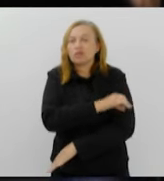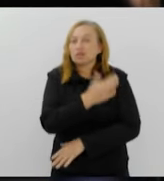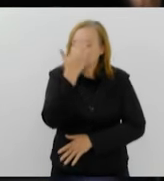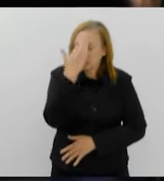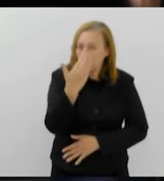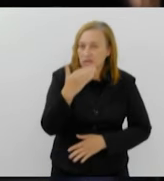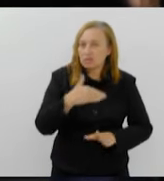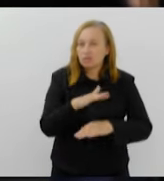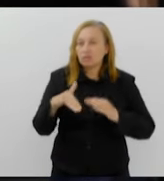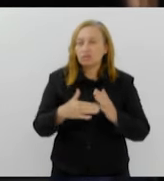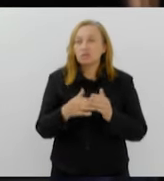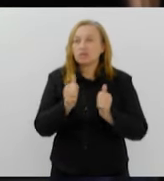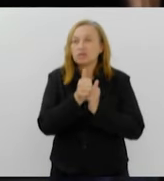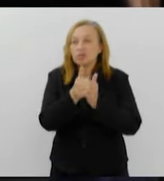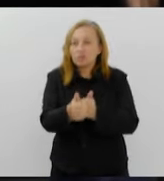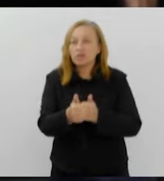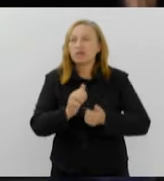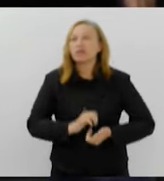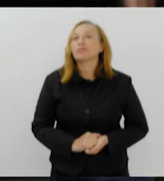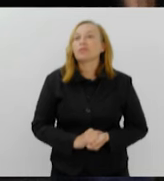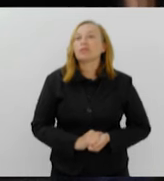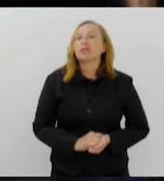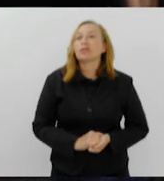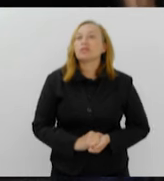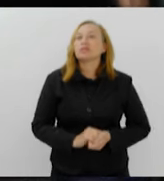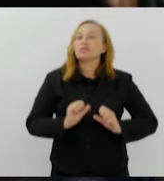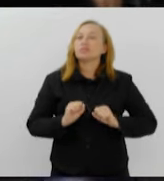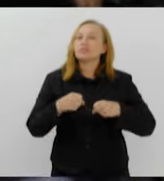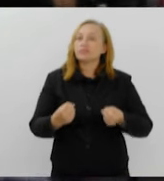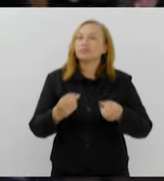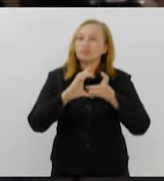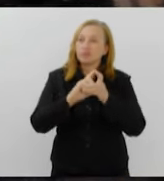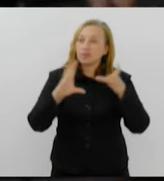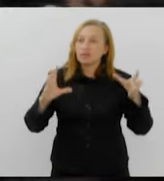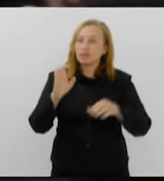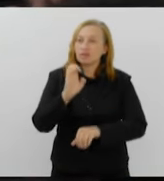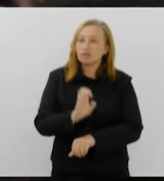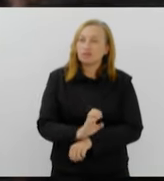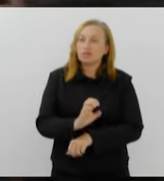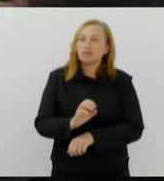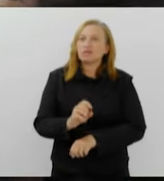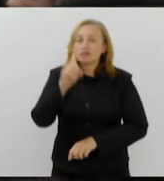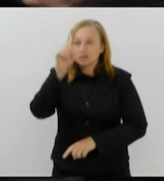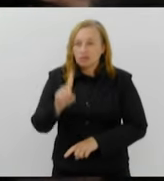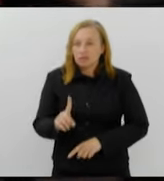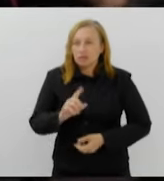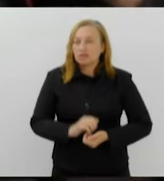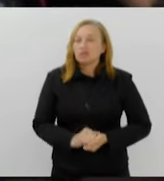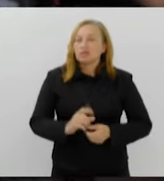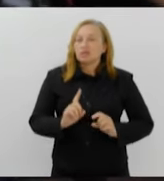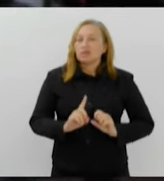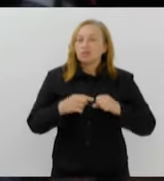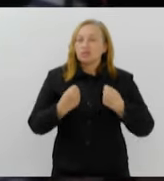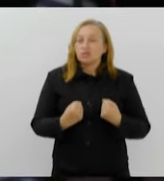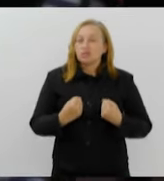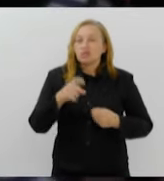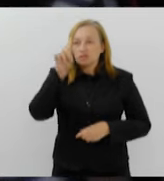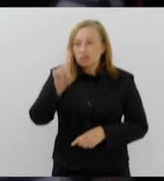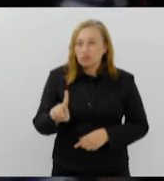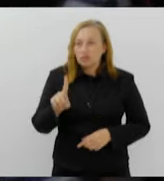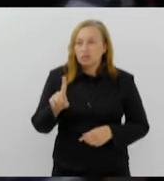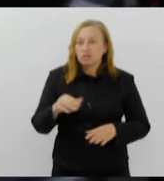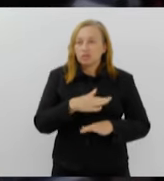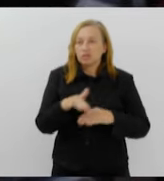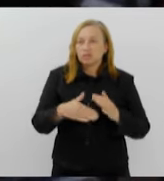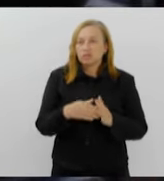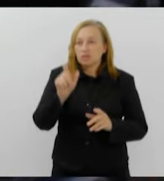agradecer a todos aqueles que nos acompanharam vamos defender a democracia o estado democrático de direito o direito de todas as pessoas não